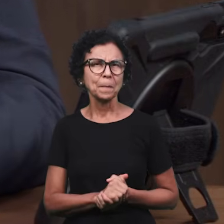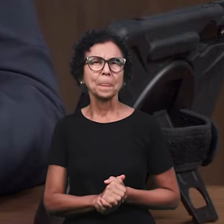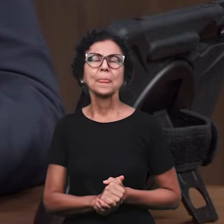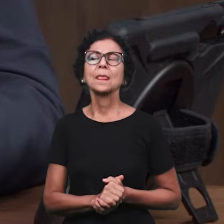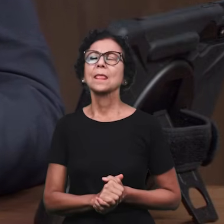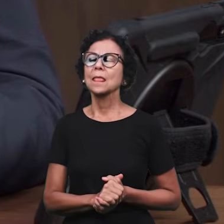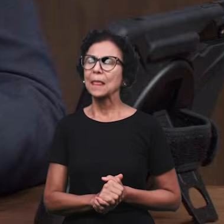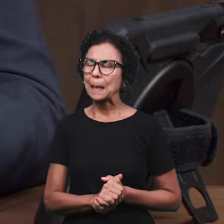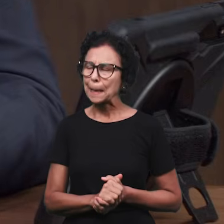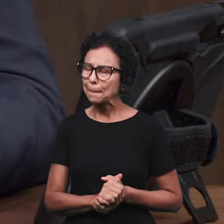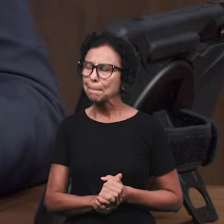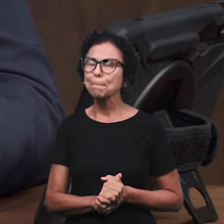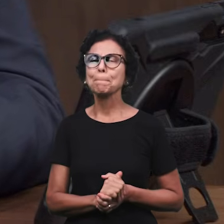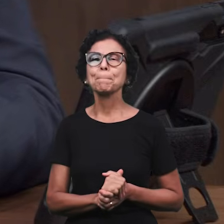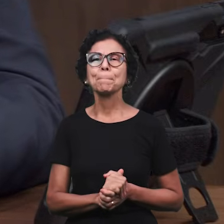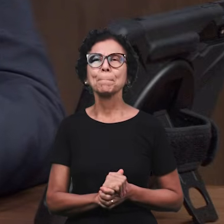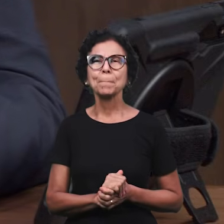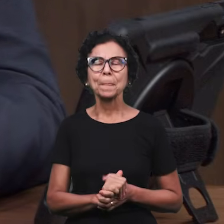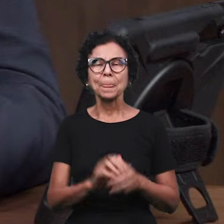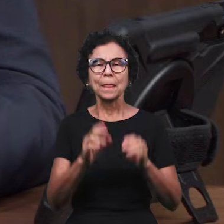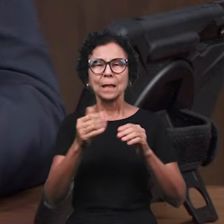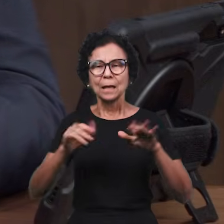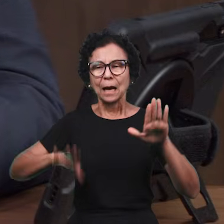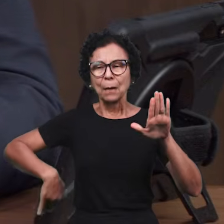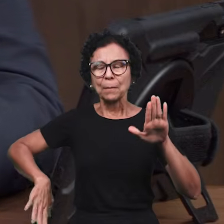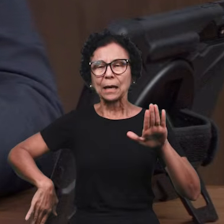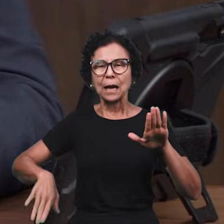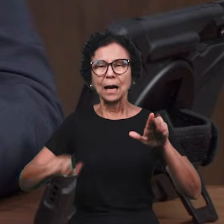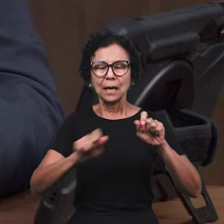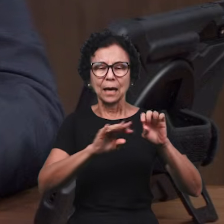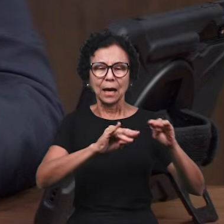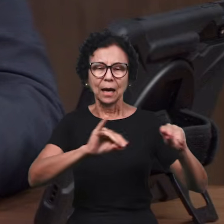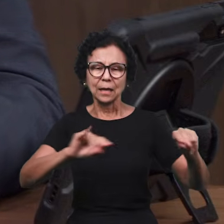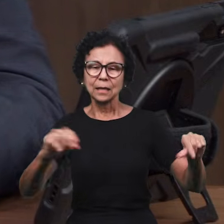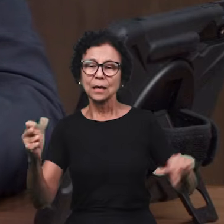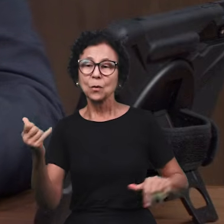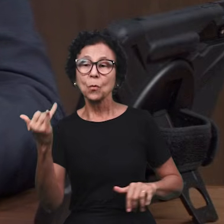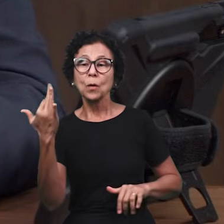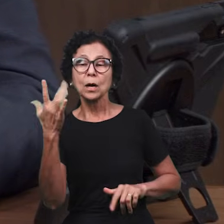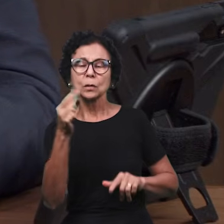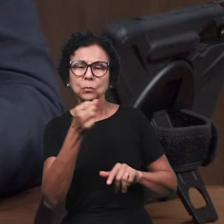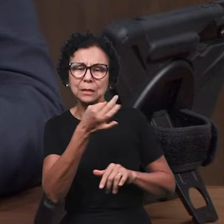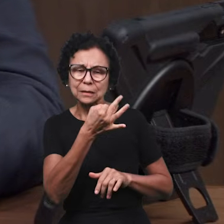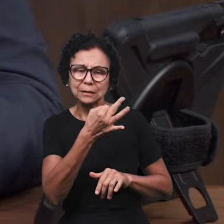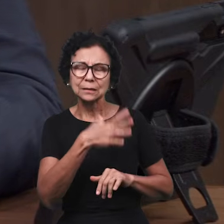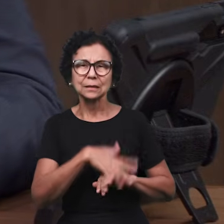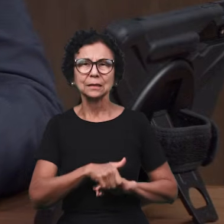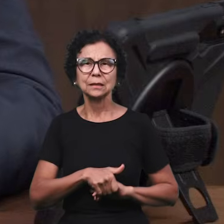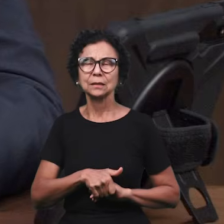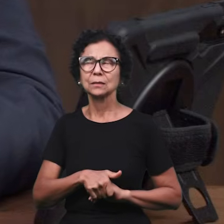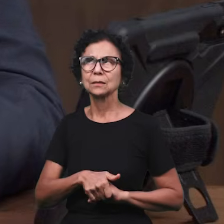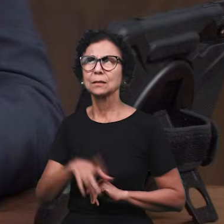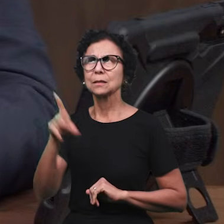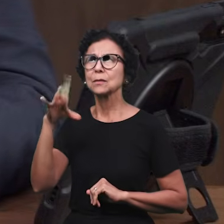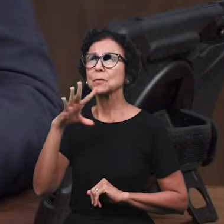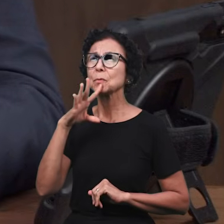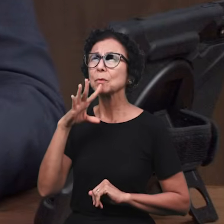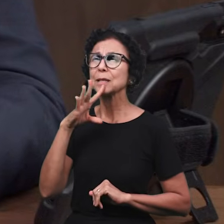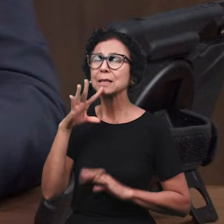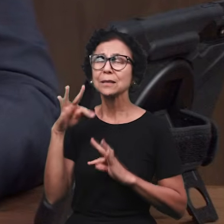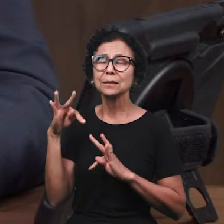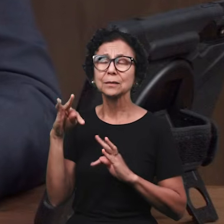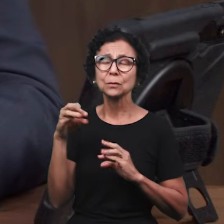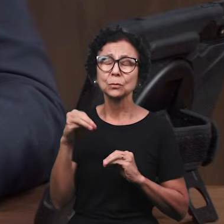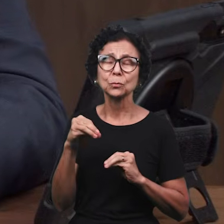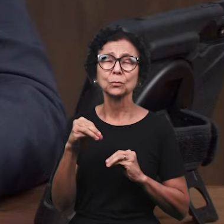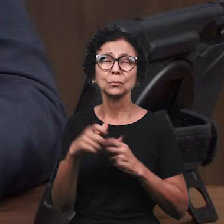quantas areias, quantos grãos de areia tem na praia, né, que conhece as árvores, conhece os seres, mas conhece